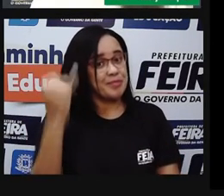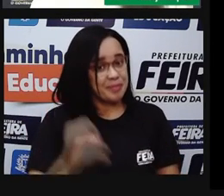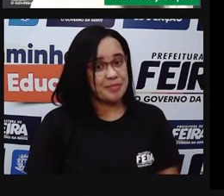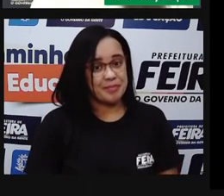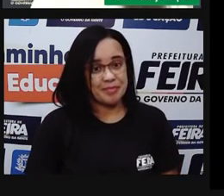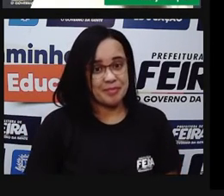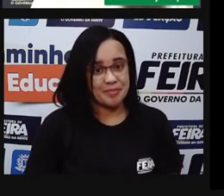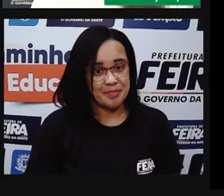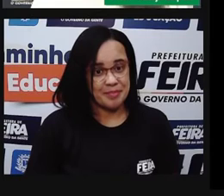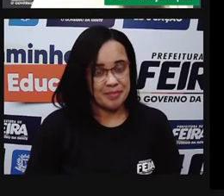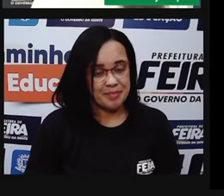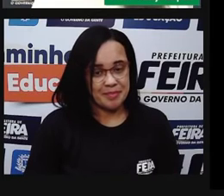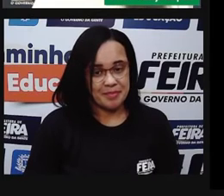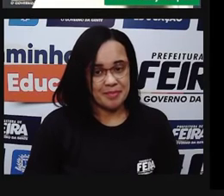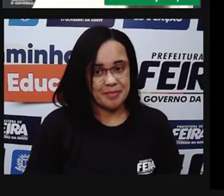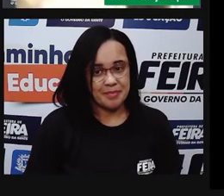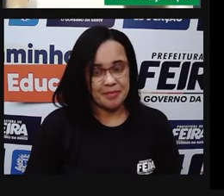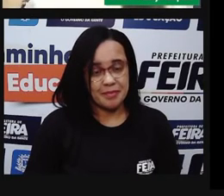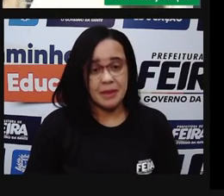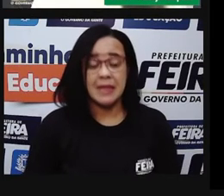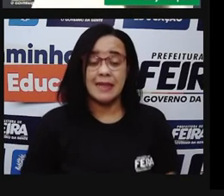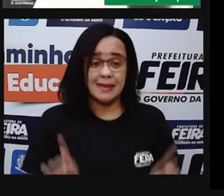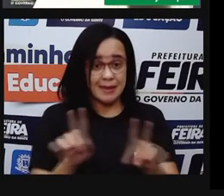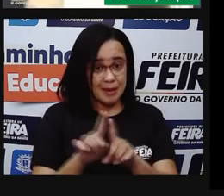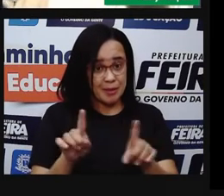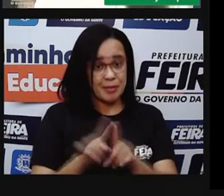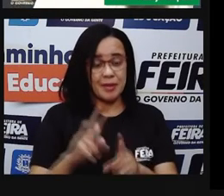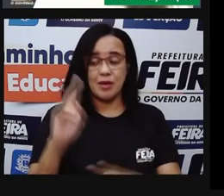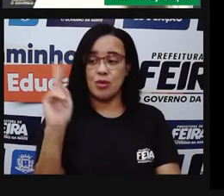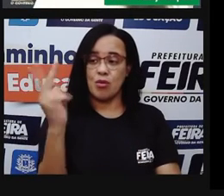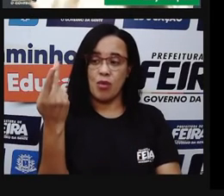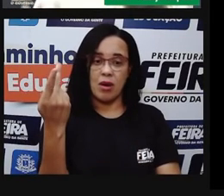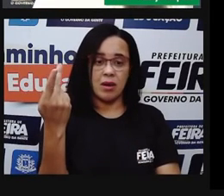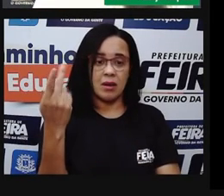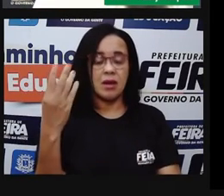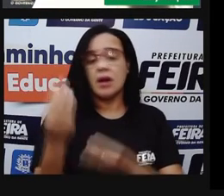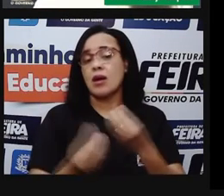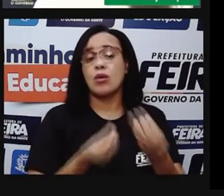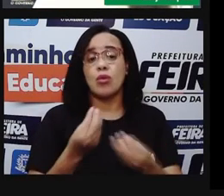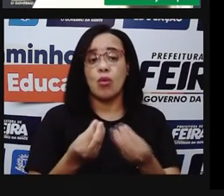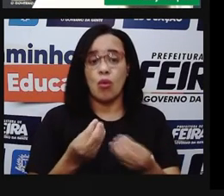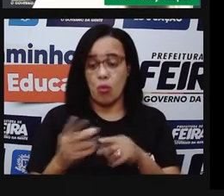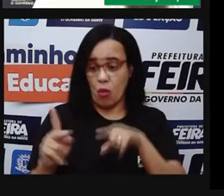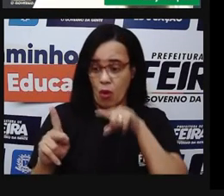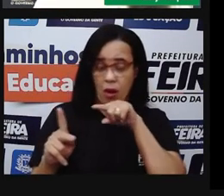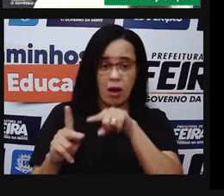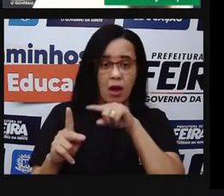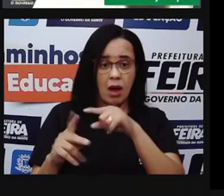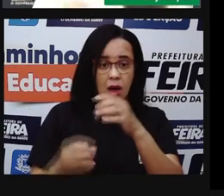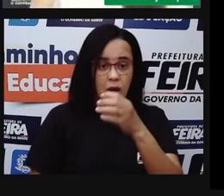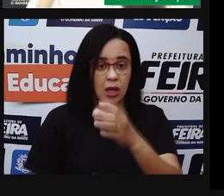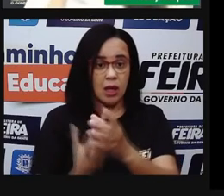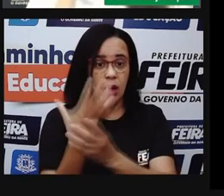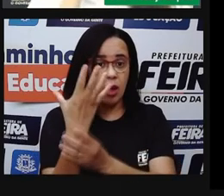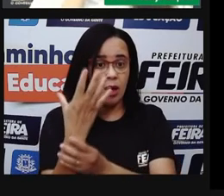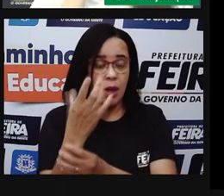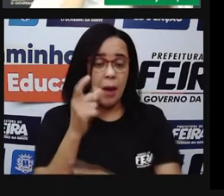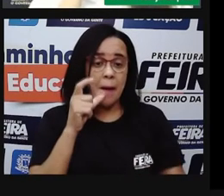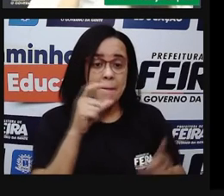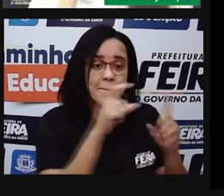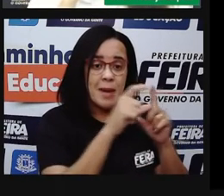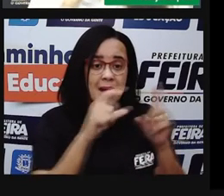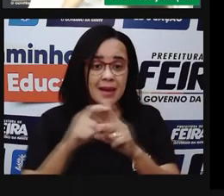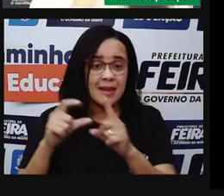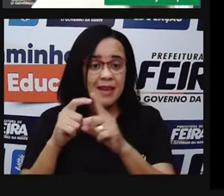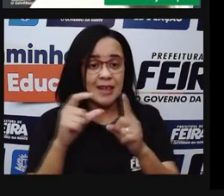onomatopeias. E marca também a etimologia, a origem de algumas palavras, como homem, herói,